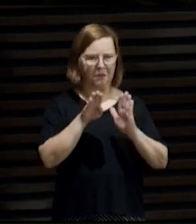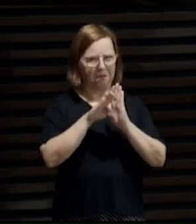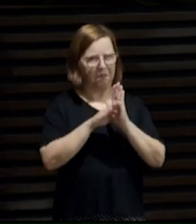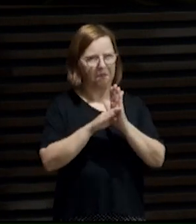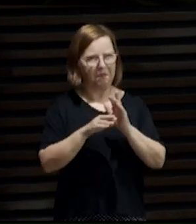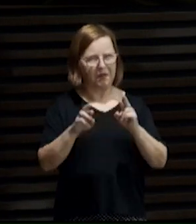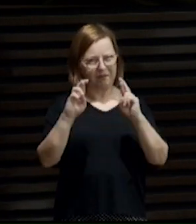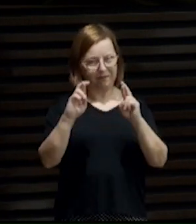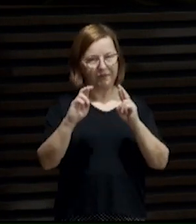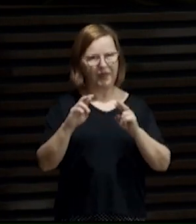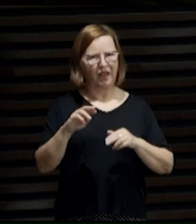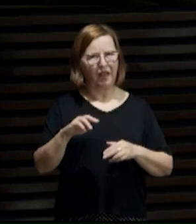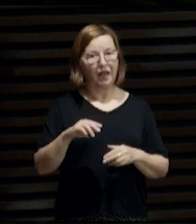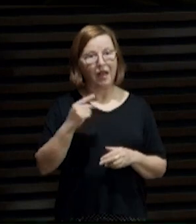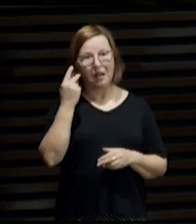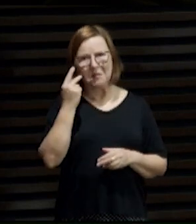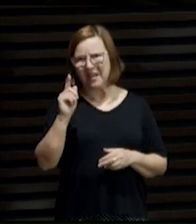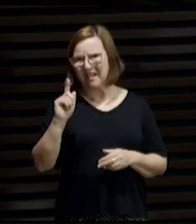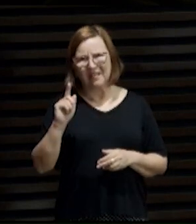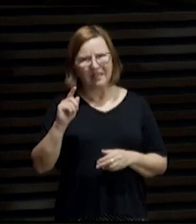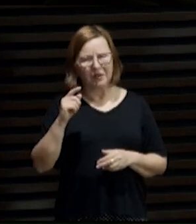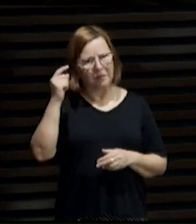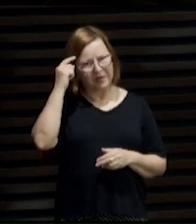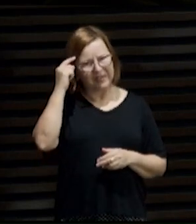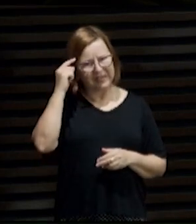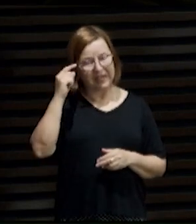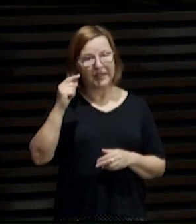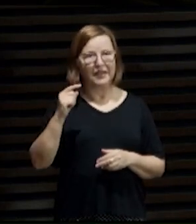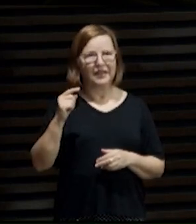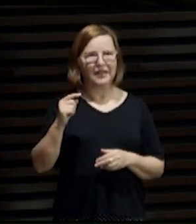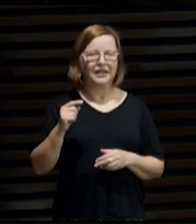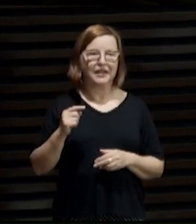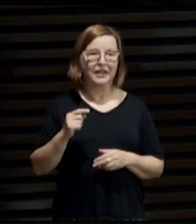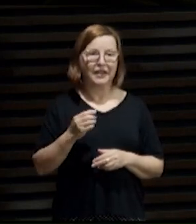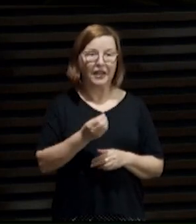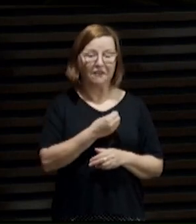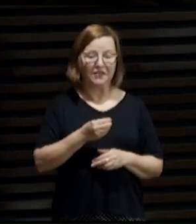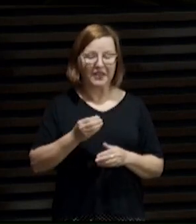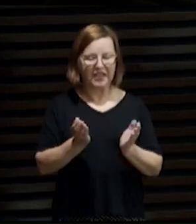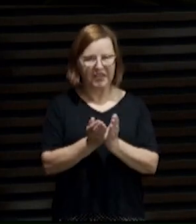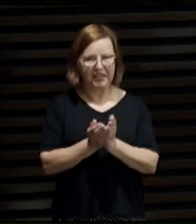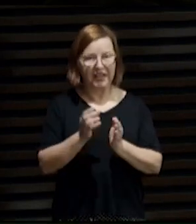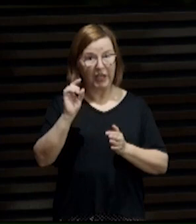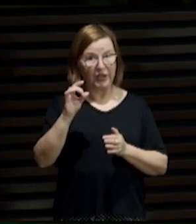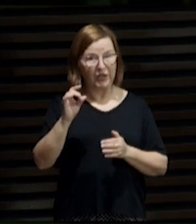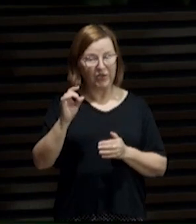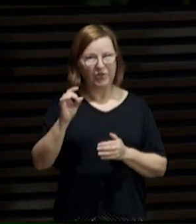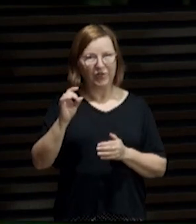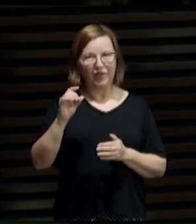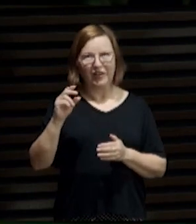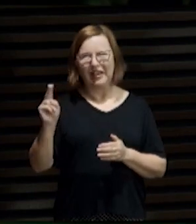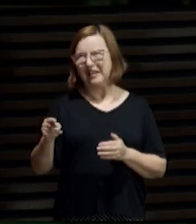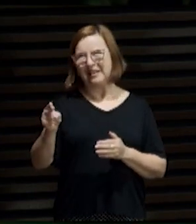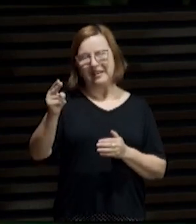a fé cristã é uma fé apenas para a eternidade. A eternidade é agora. Você pode viver o que o